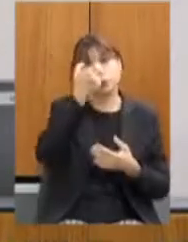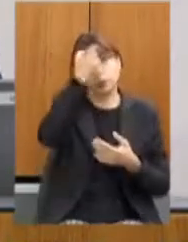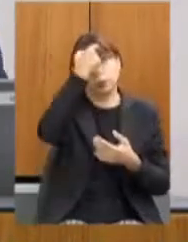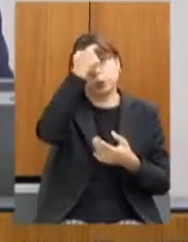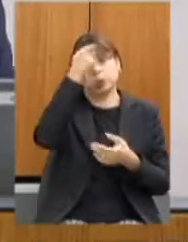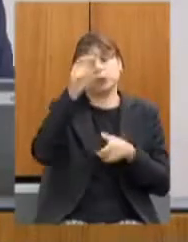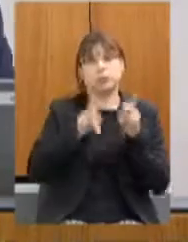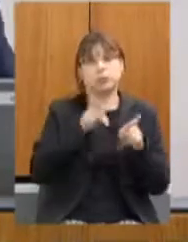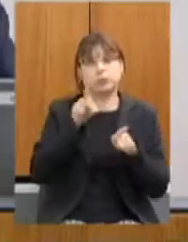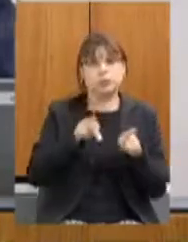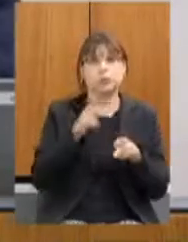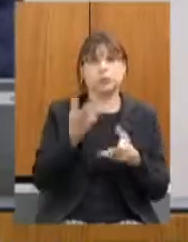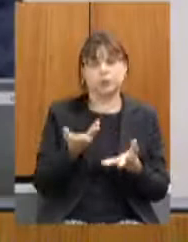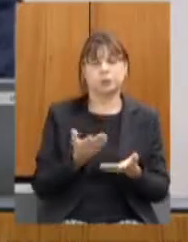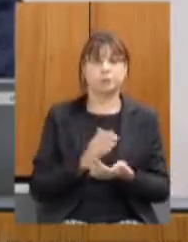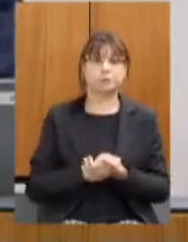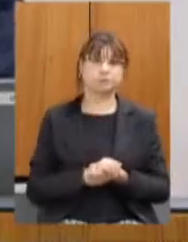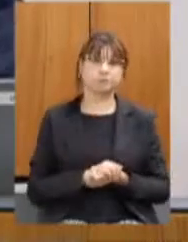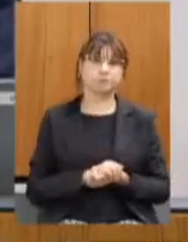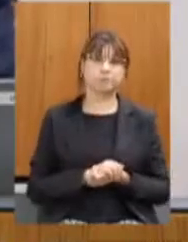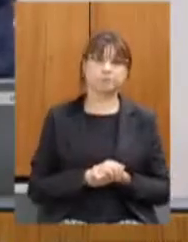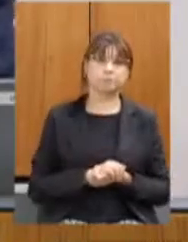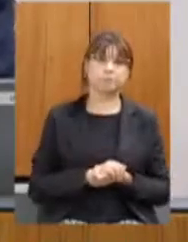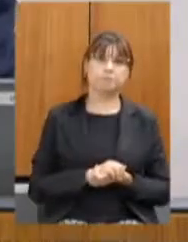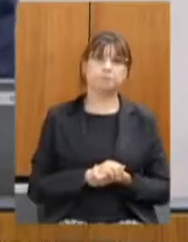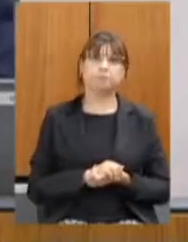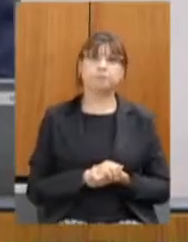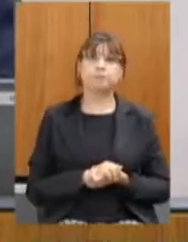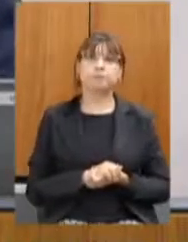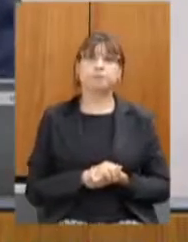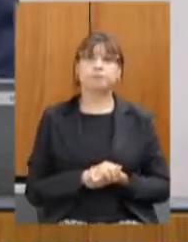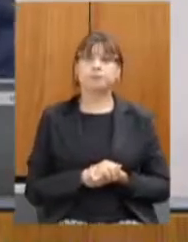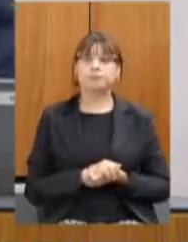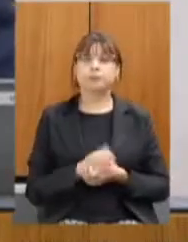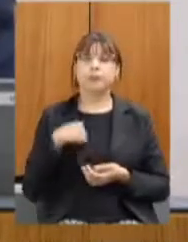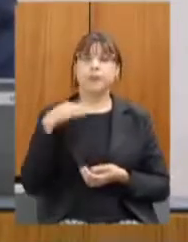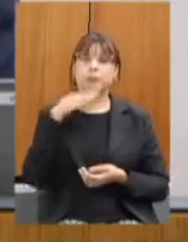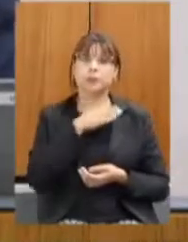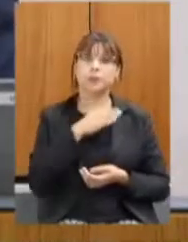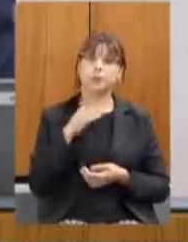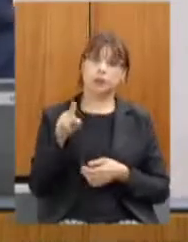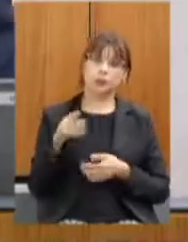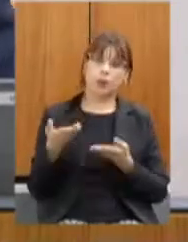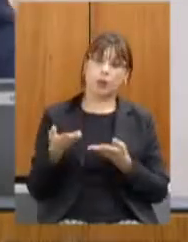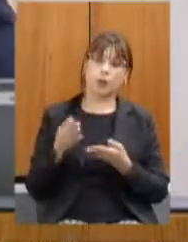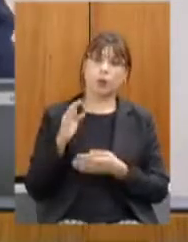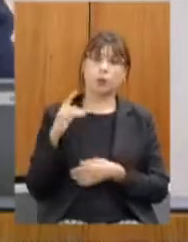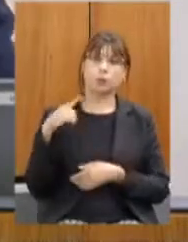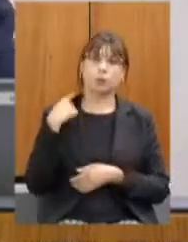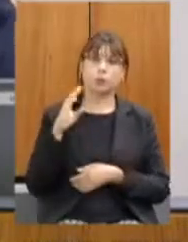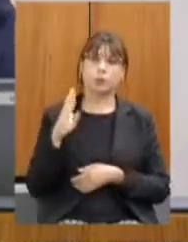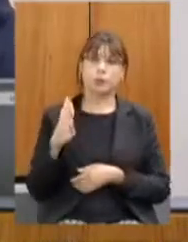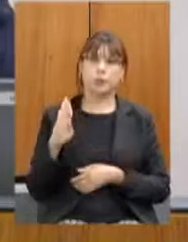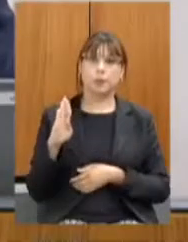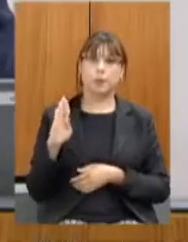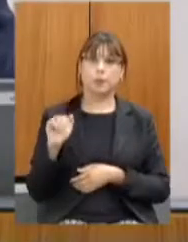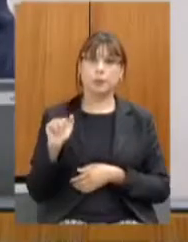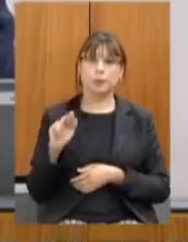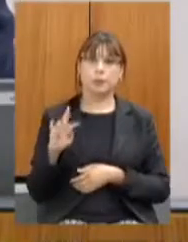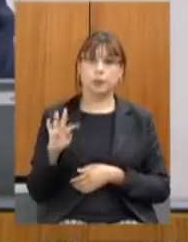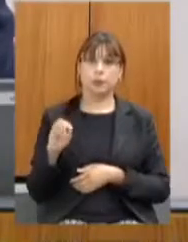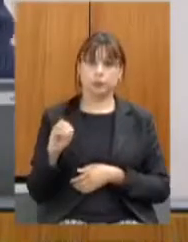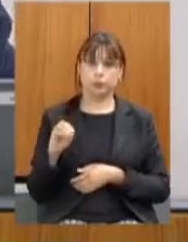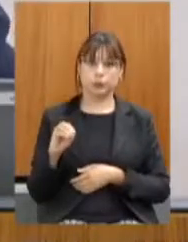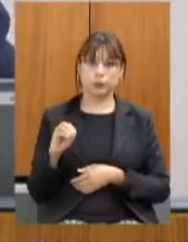das máscaras utilizadas Tá bom eu tô vendo aqui o deputado pastor deu uma passeada por aqui